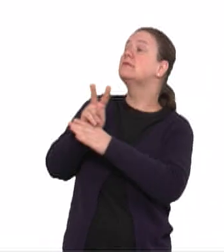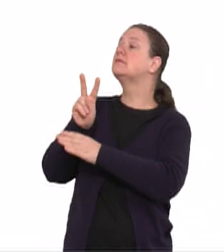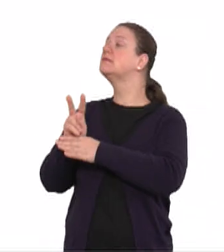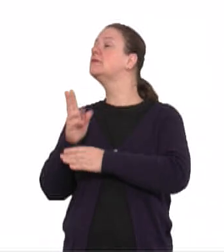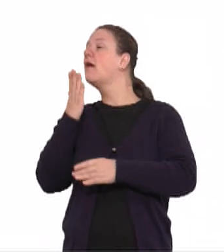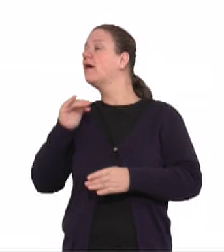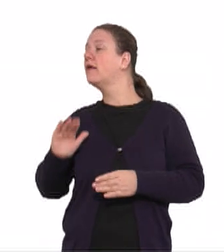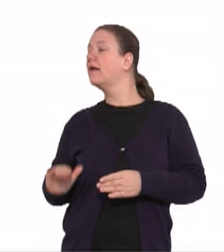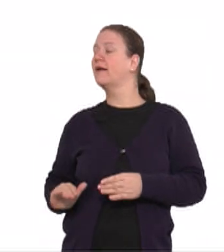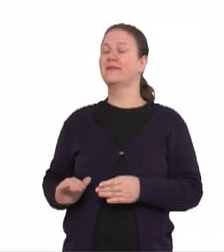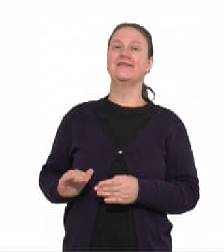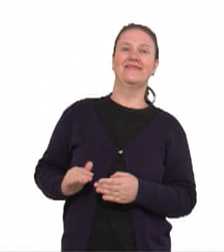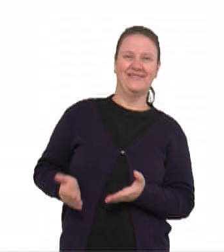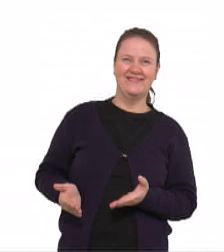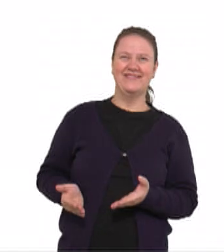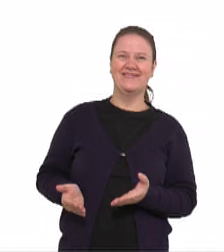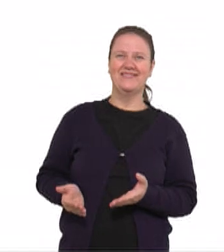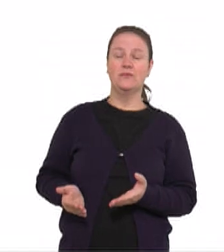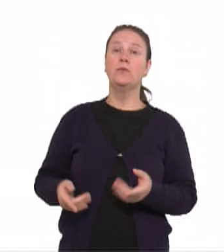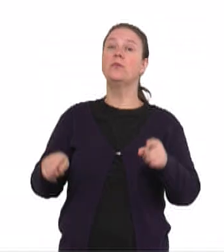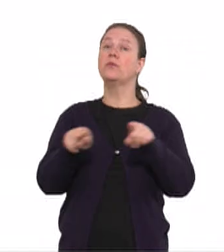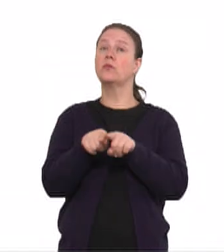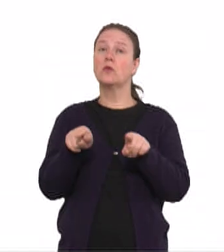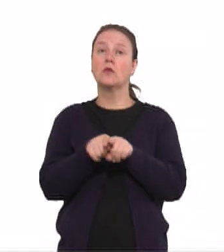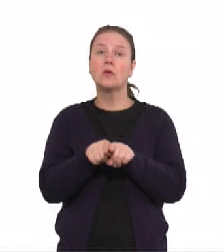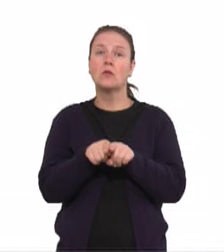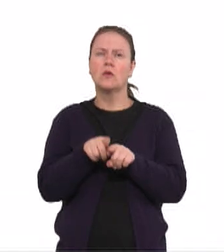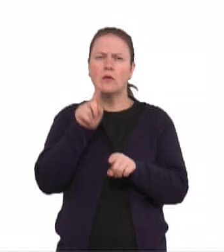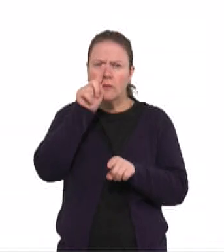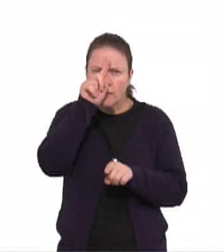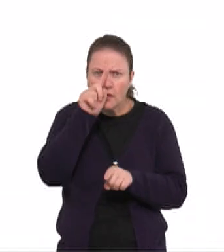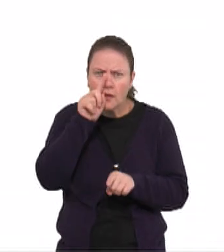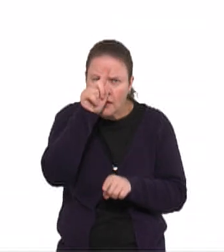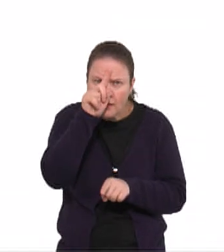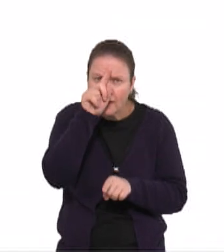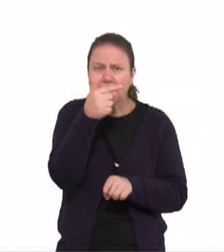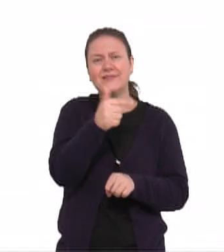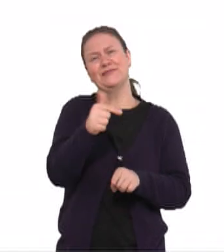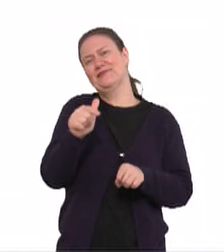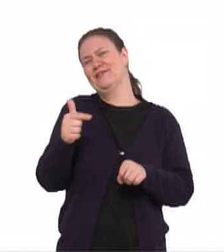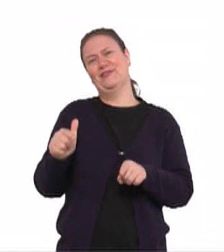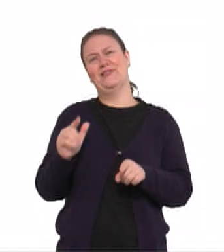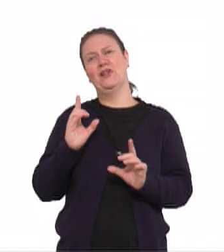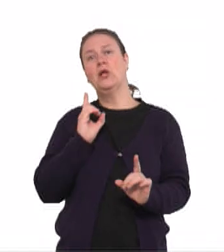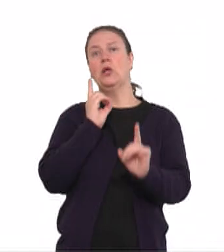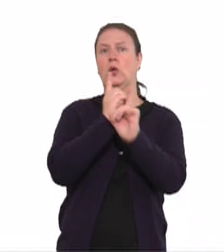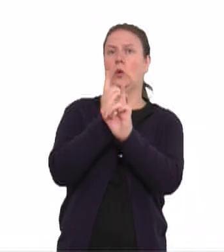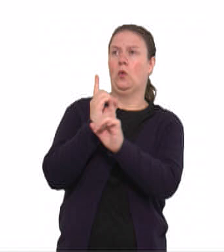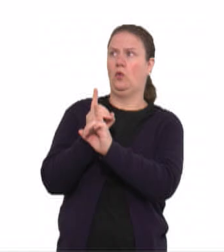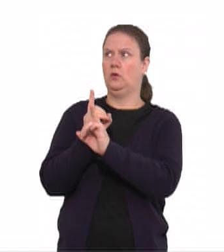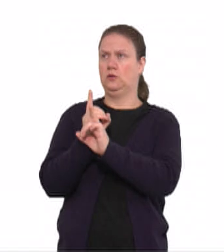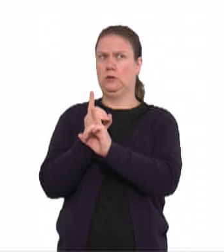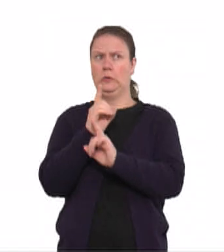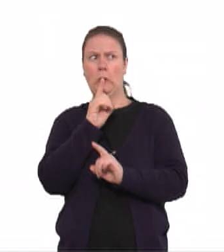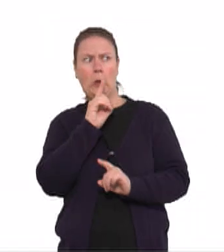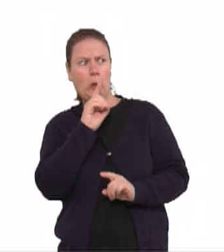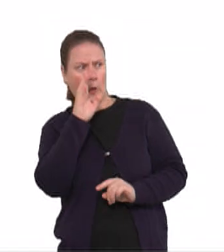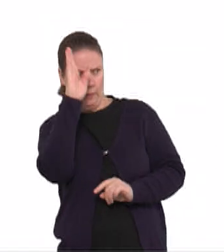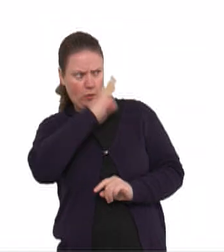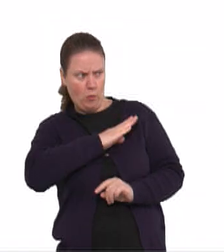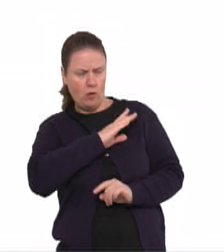nós. Além disso, não havia perigo algum de encontrarmos pessoas mal